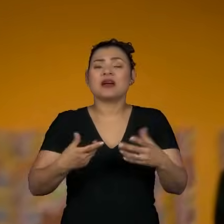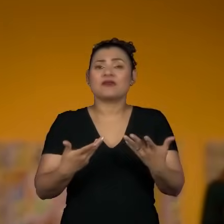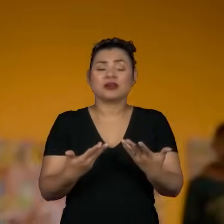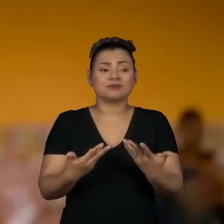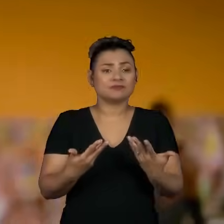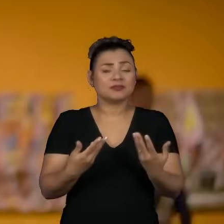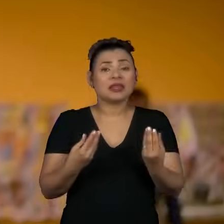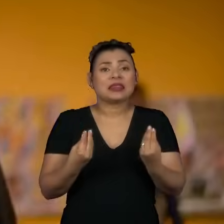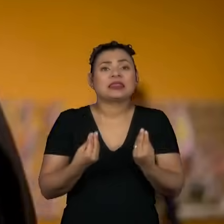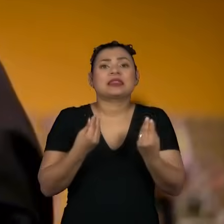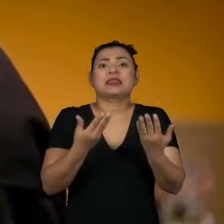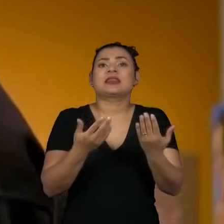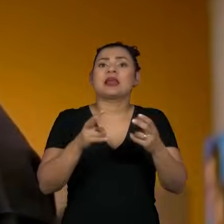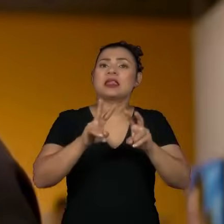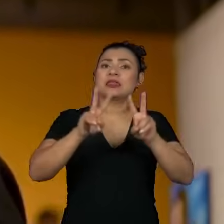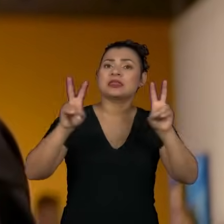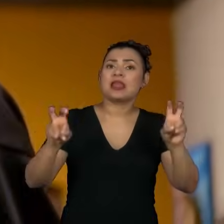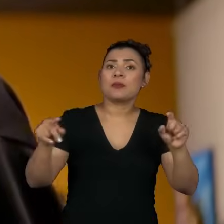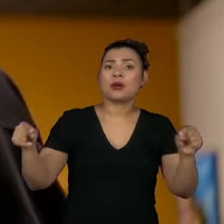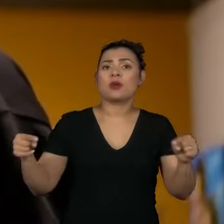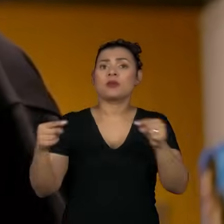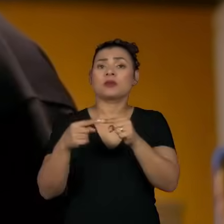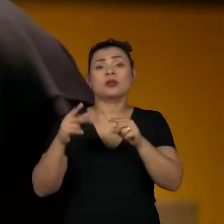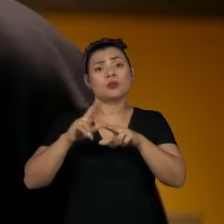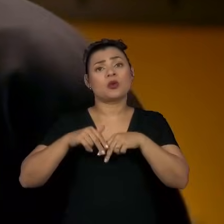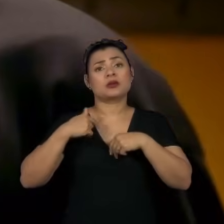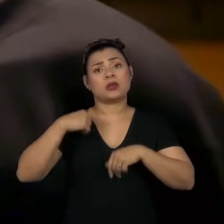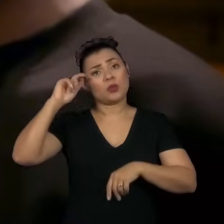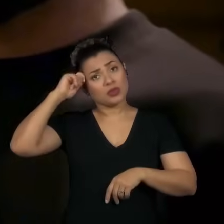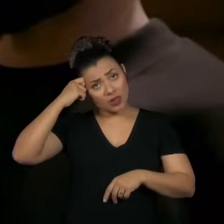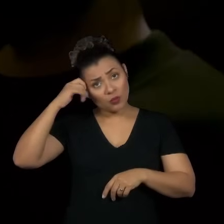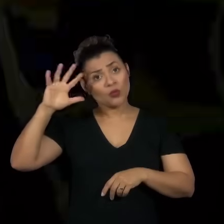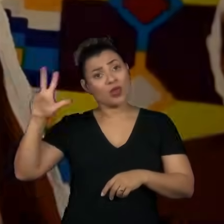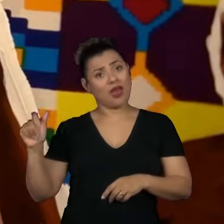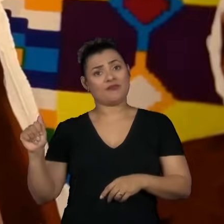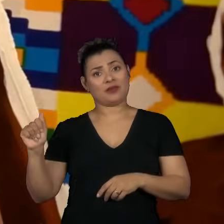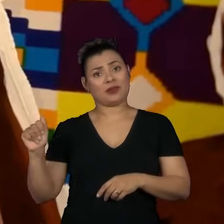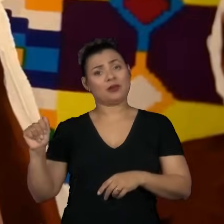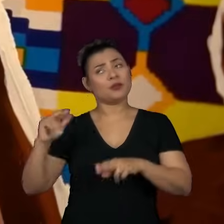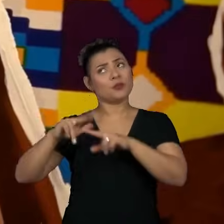demanda temática relativa ao fato de ser negro e africano.